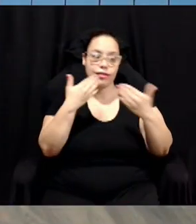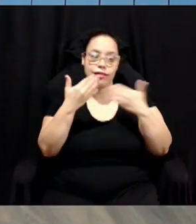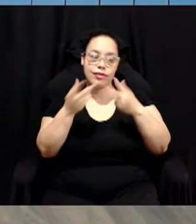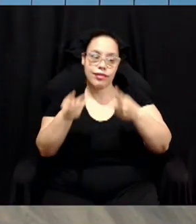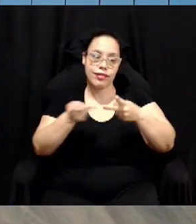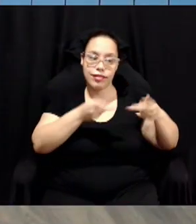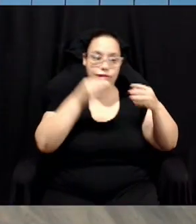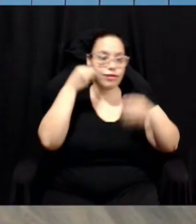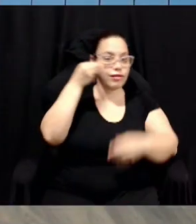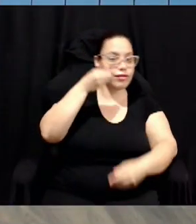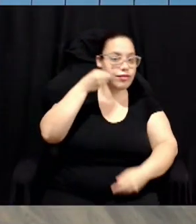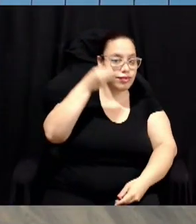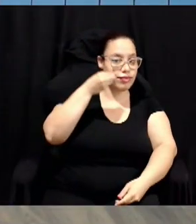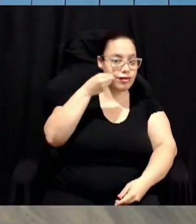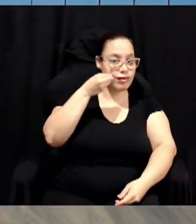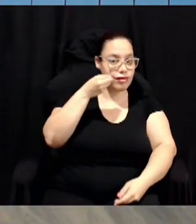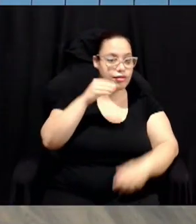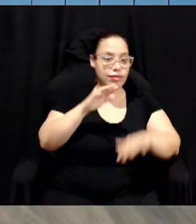experiência com o Parkinson.